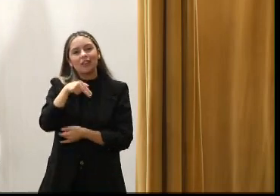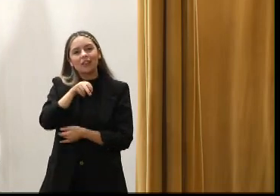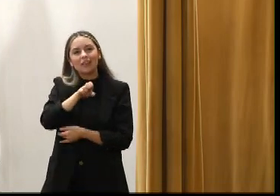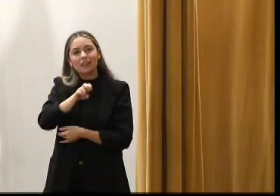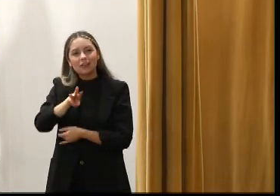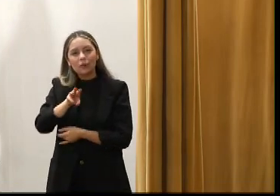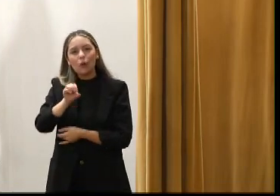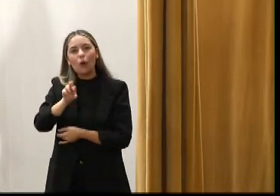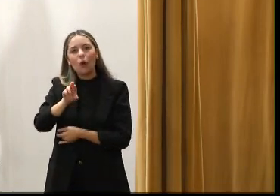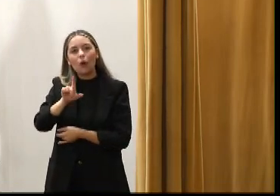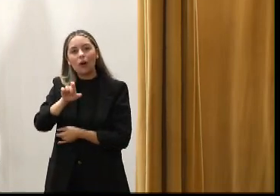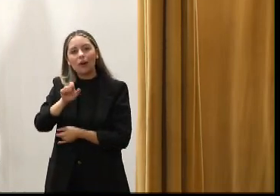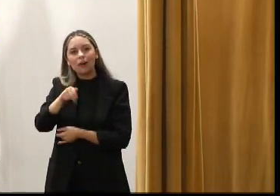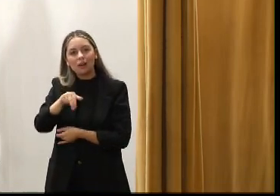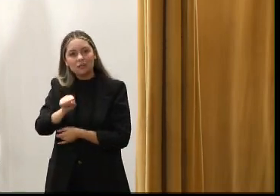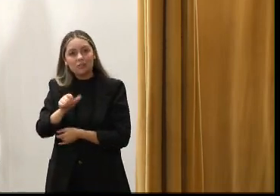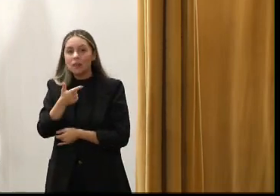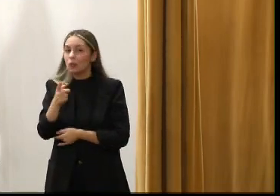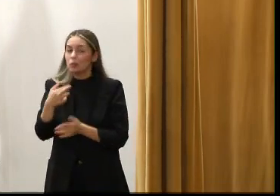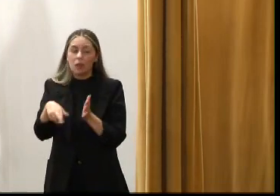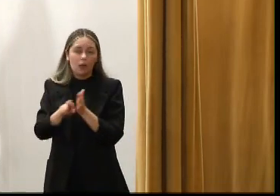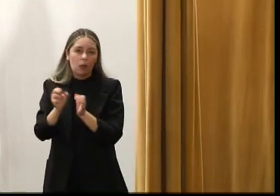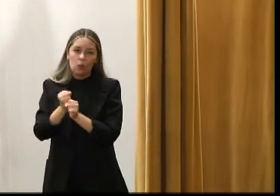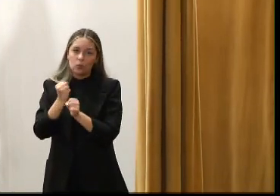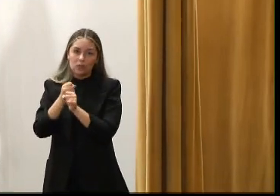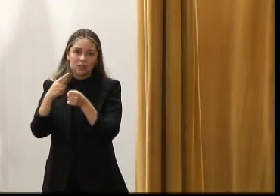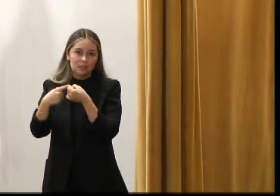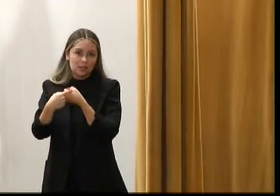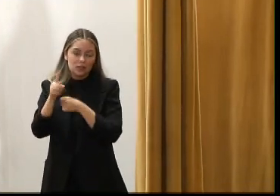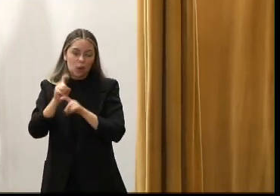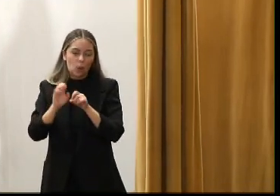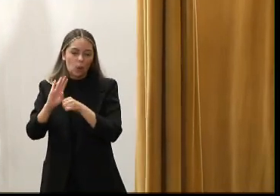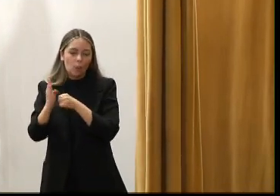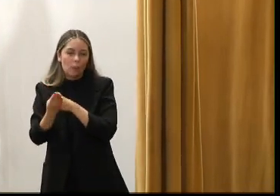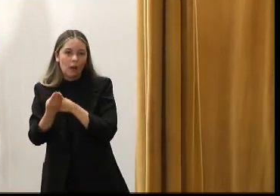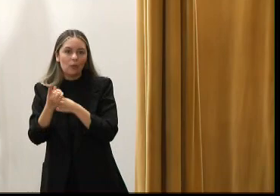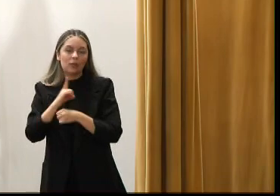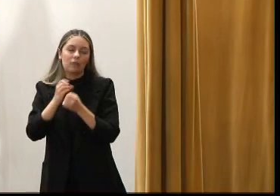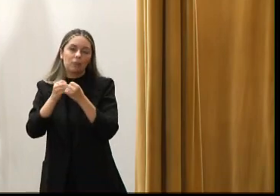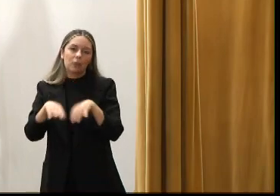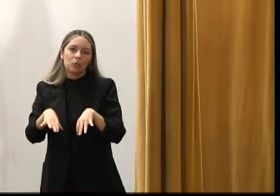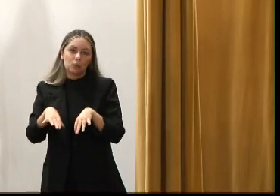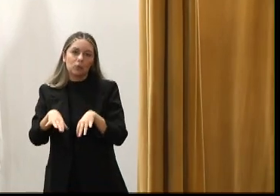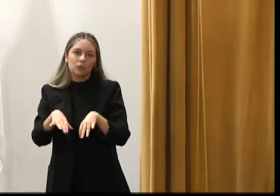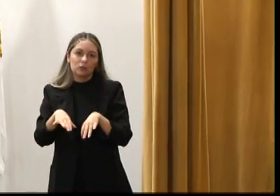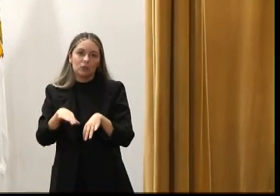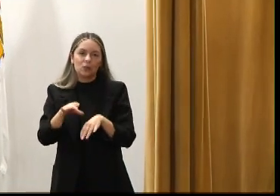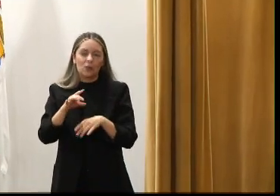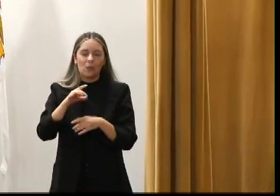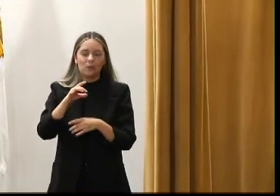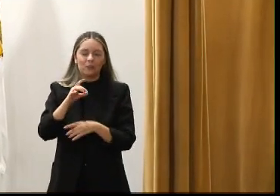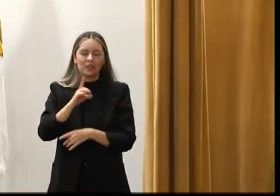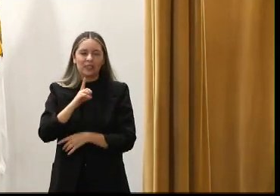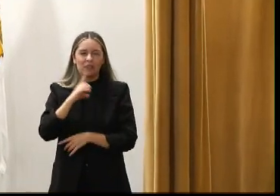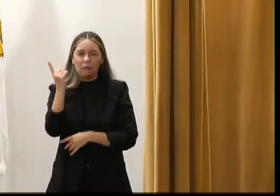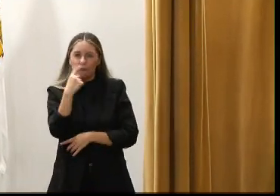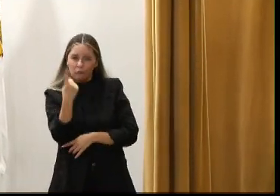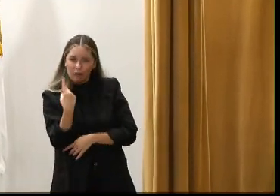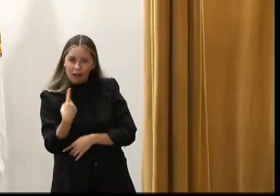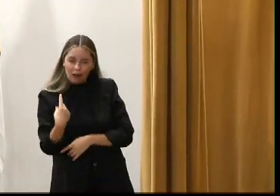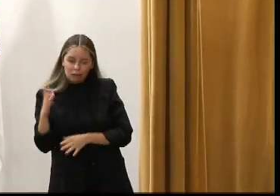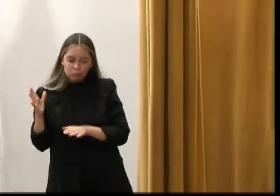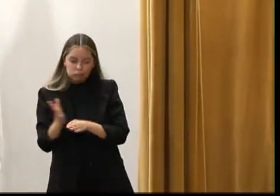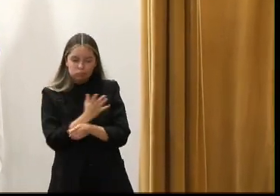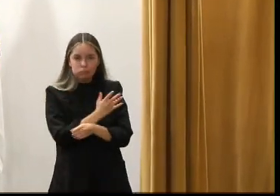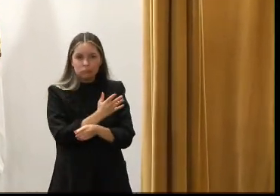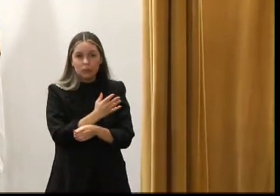ser reconstruída a cidade em algumas dos bairros que foram afetados pelo Katrina. Essa é uma escolha